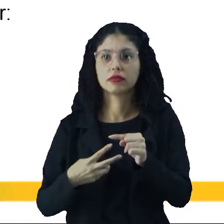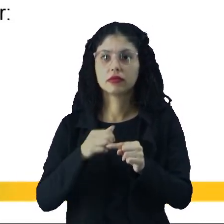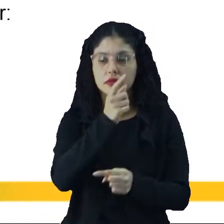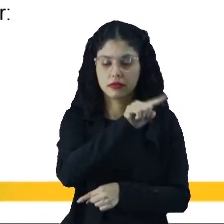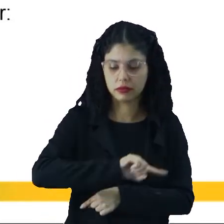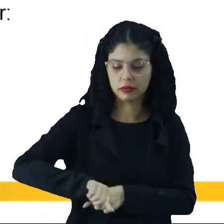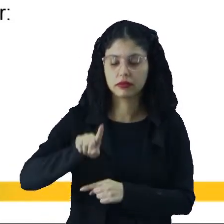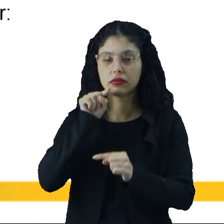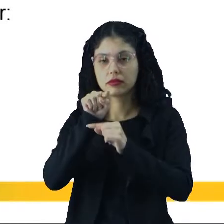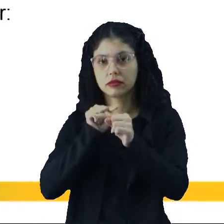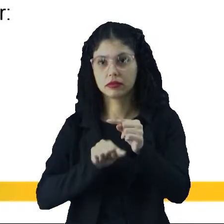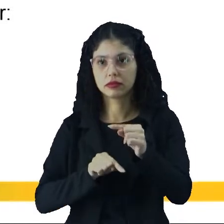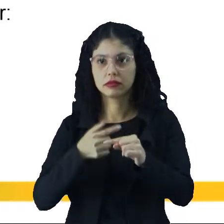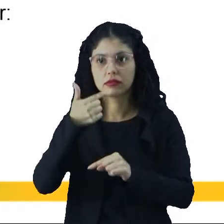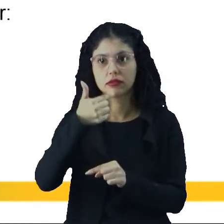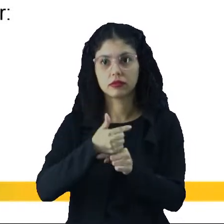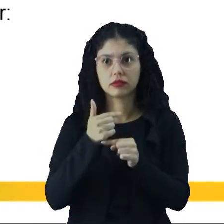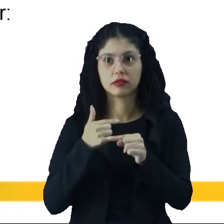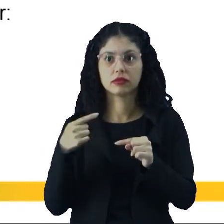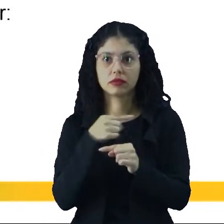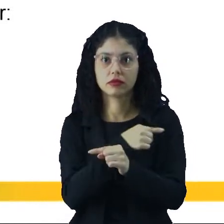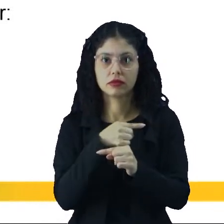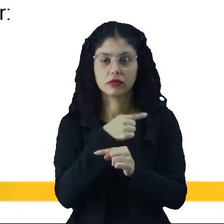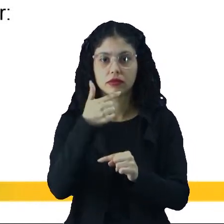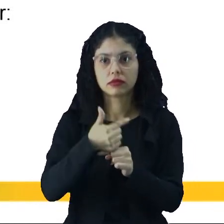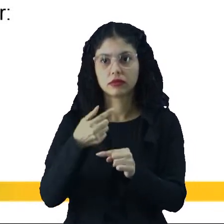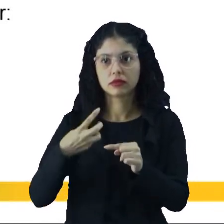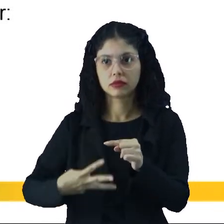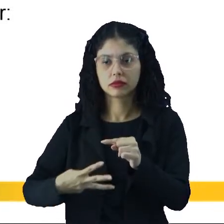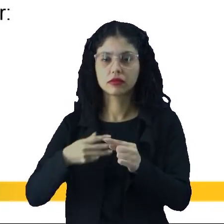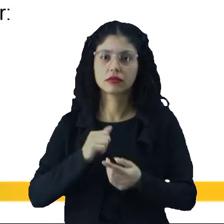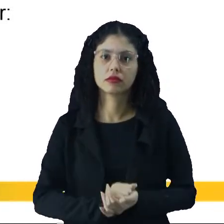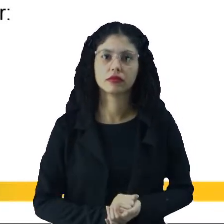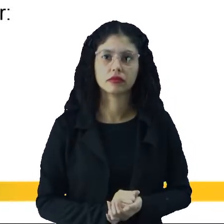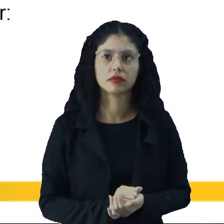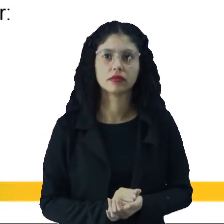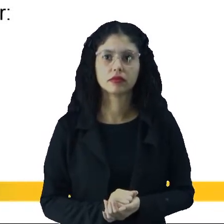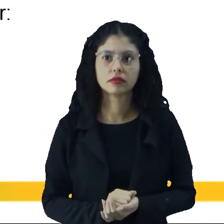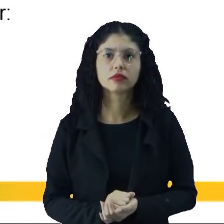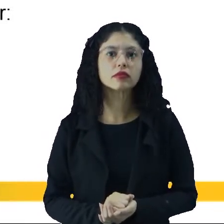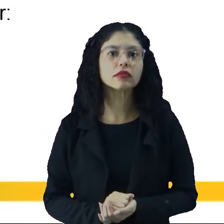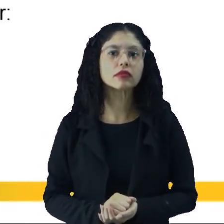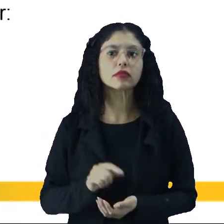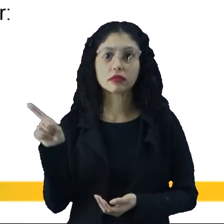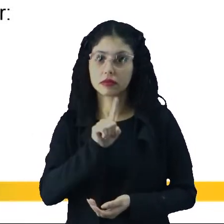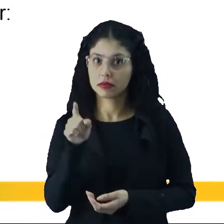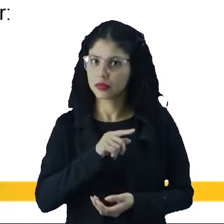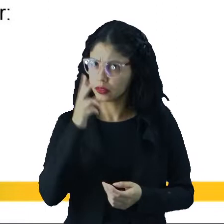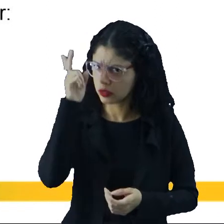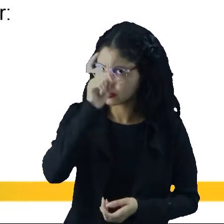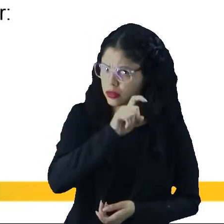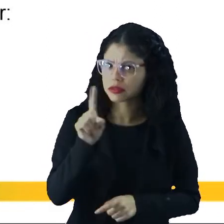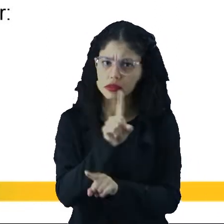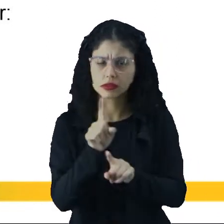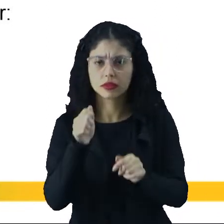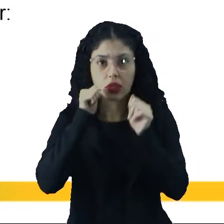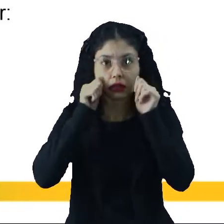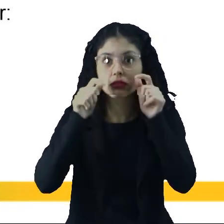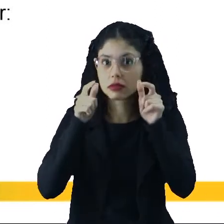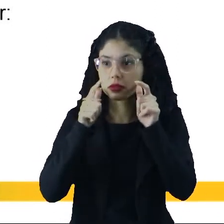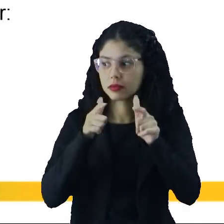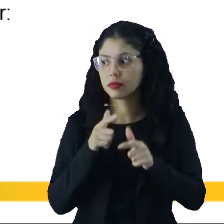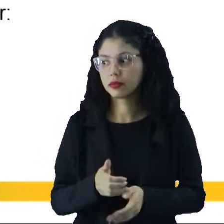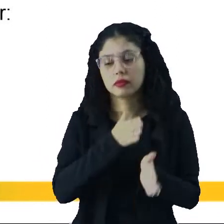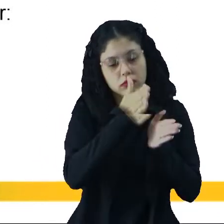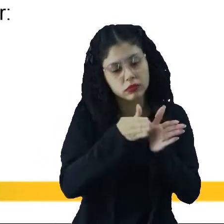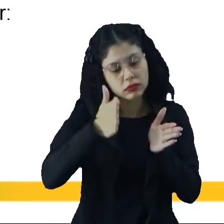está multiplicando passa o quê? Dividindo, logo x é igual a menos 2/3. Não é complicado, então presta bem atenção